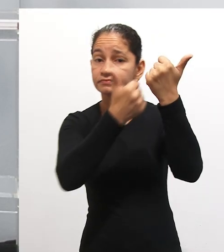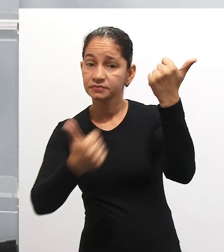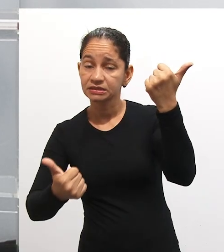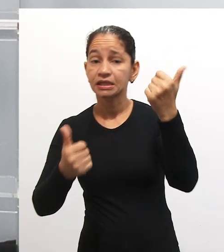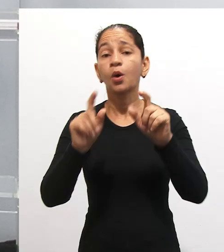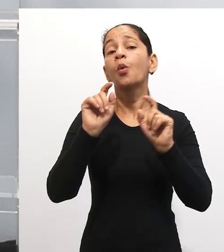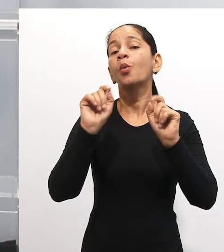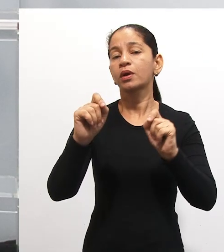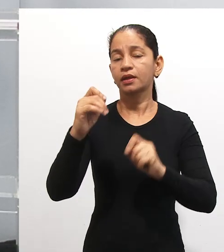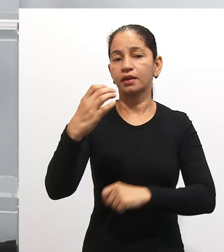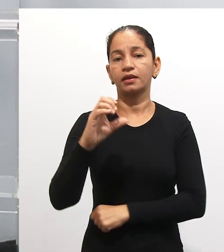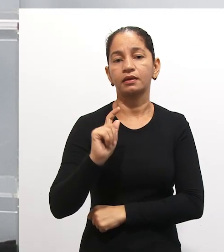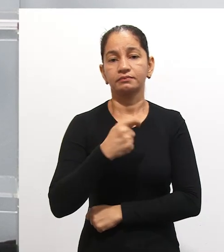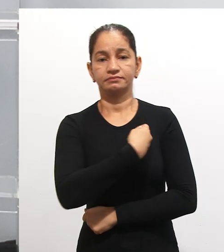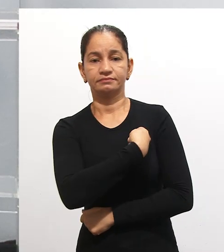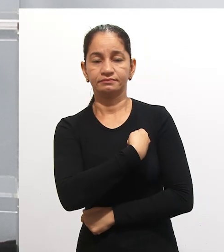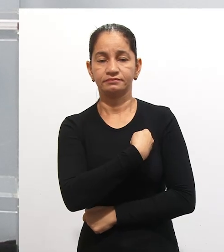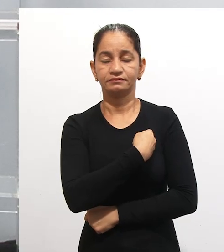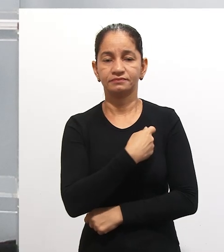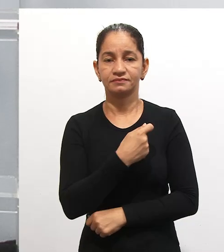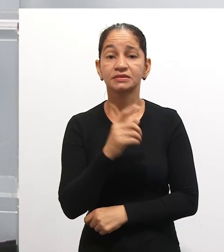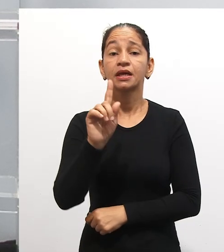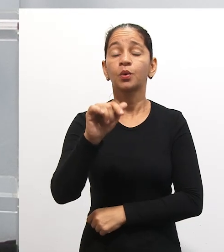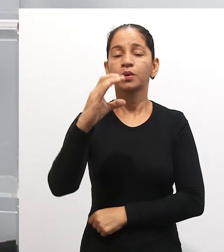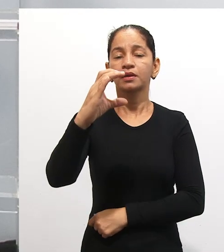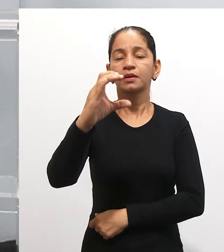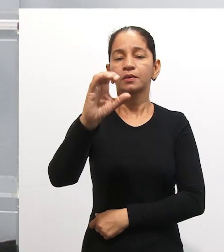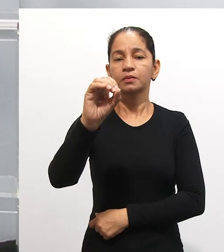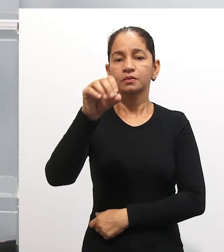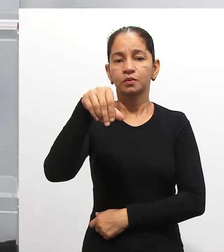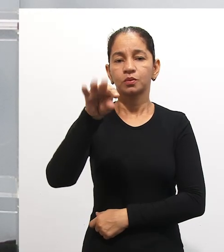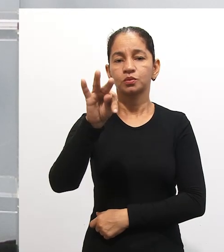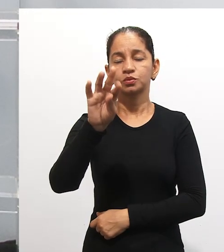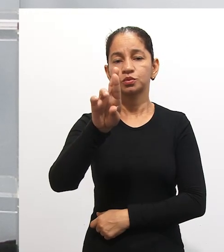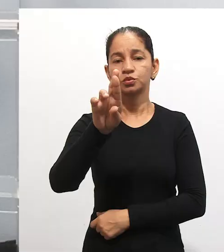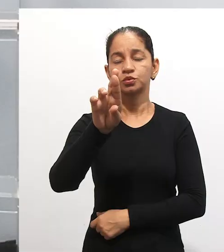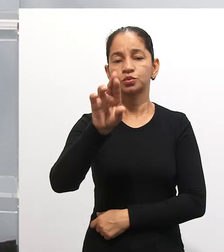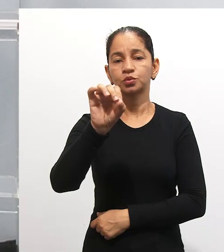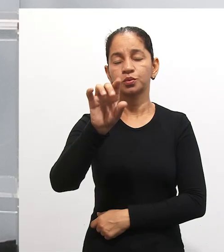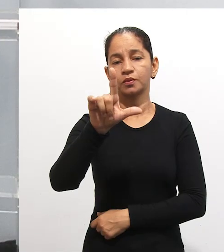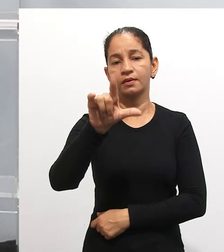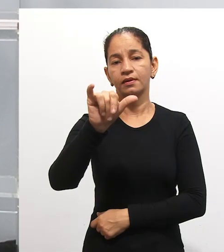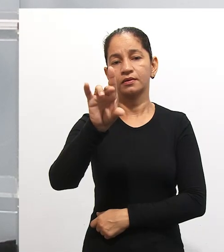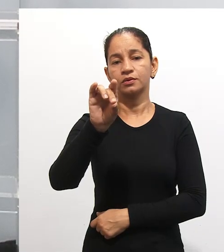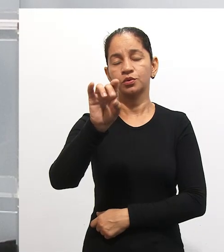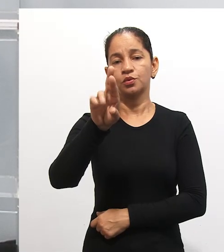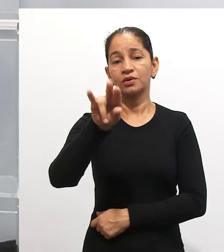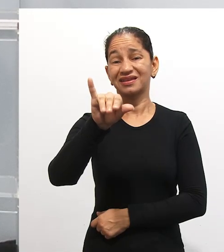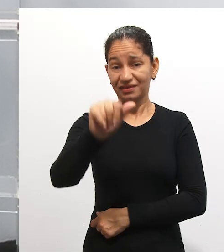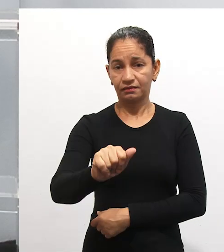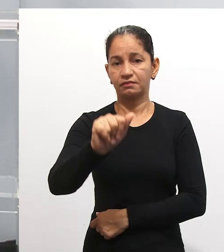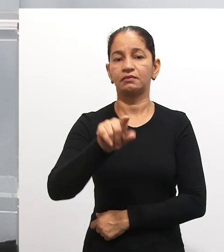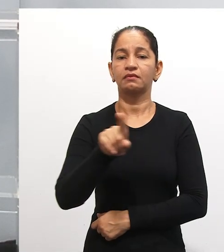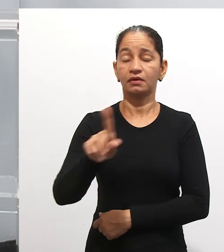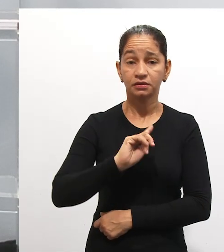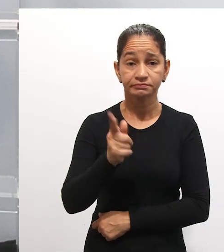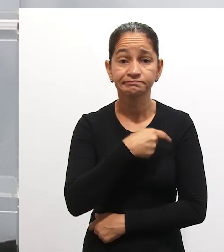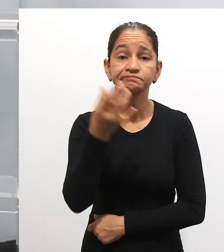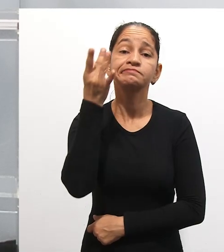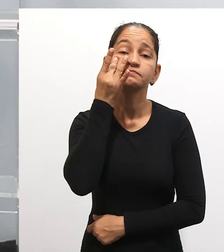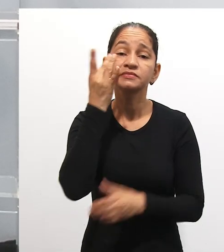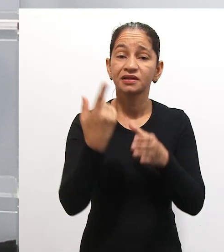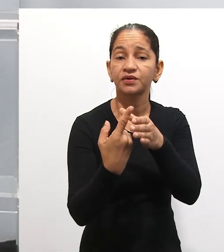controladoria. E a espécie, o profissional, o controller, é o responsável para estar gerenciando